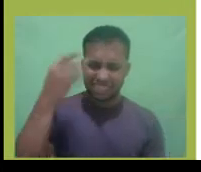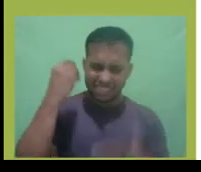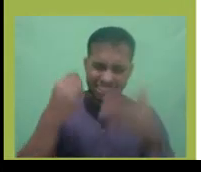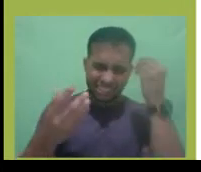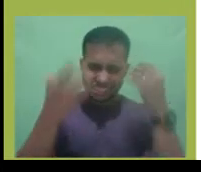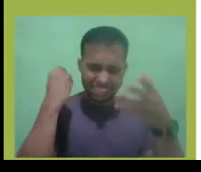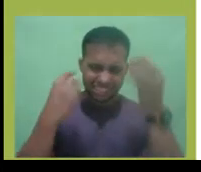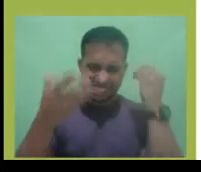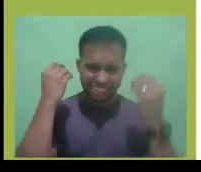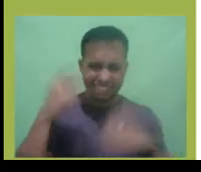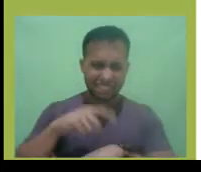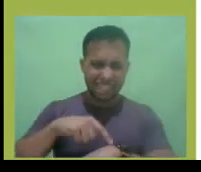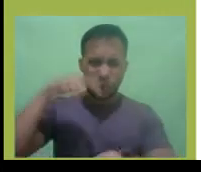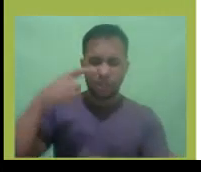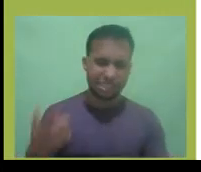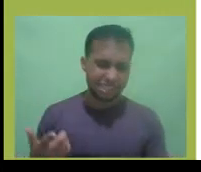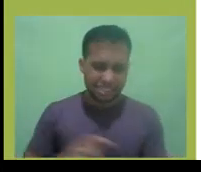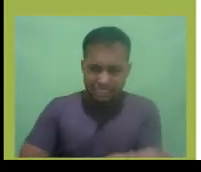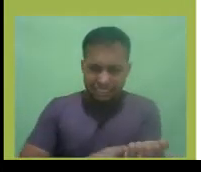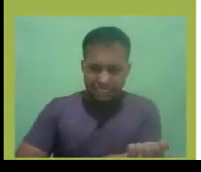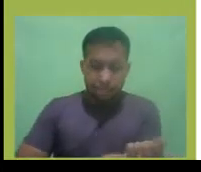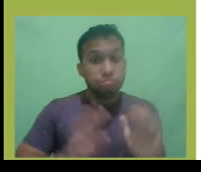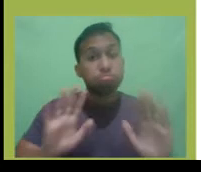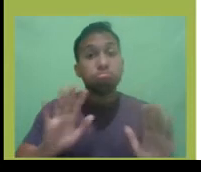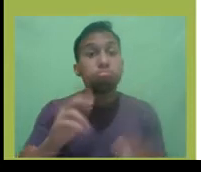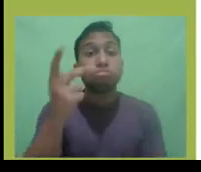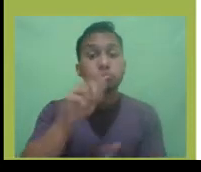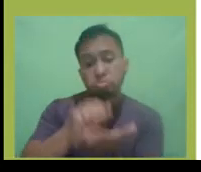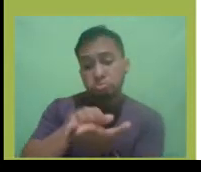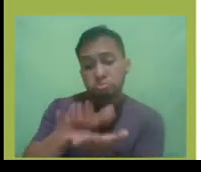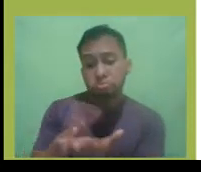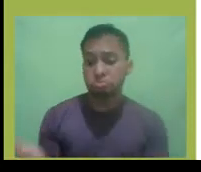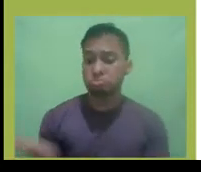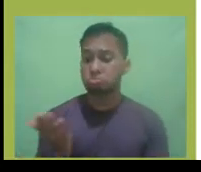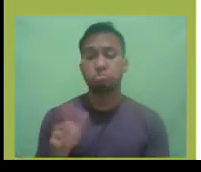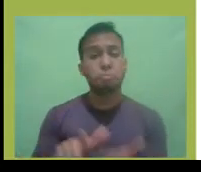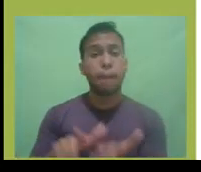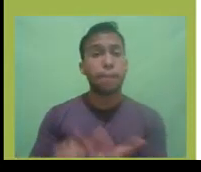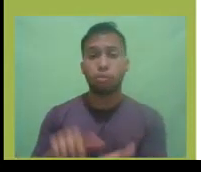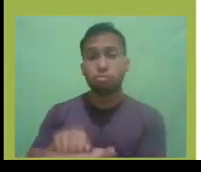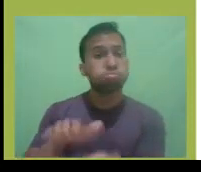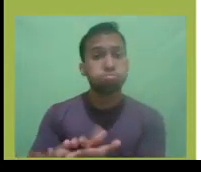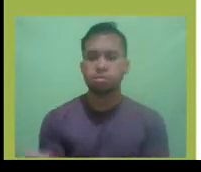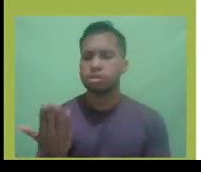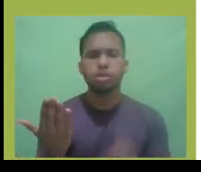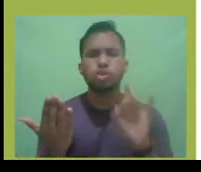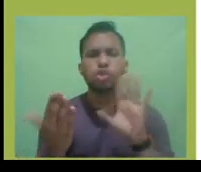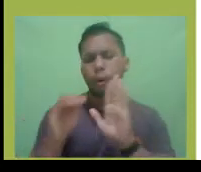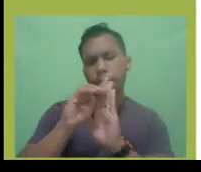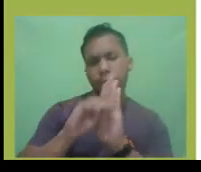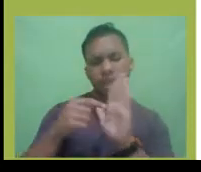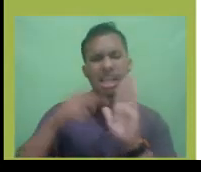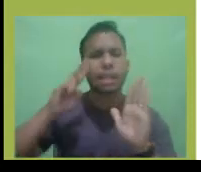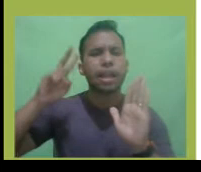que pode esquecer o que tem que falar na hora, leve algumas anotações. Não tem nada de errado em levar um papel com